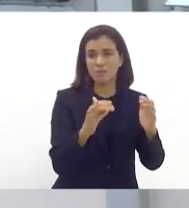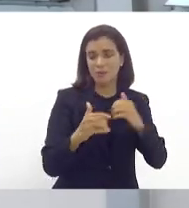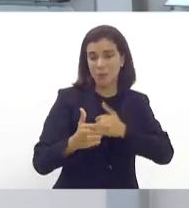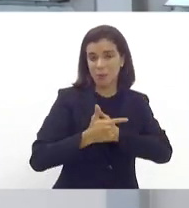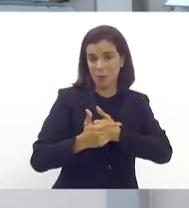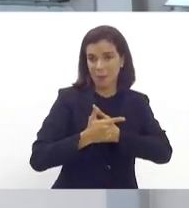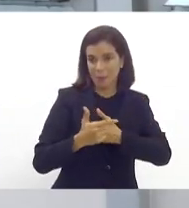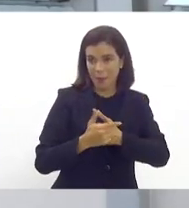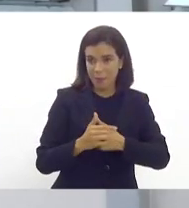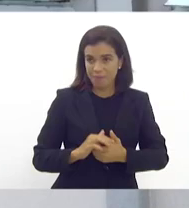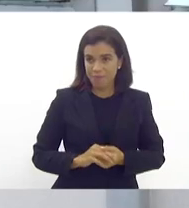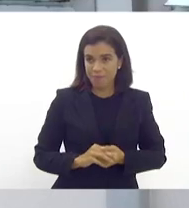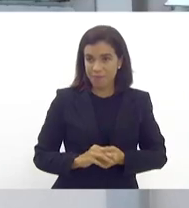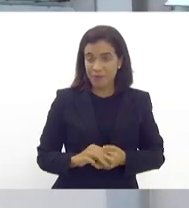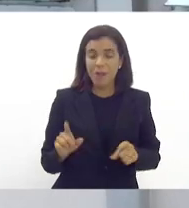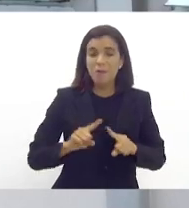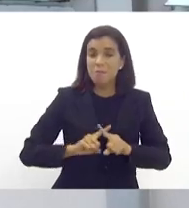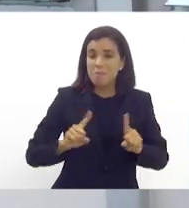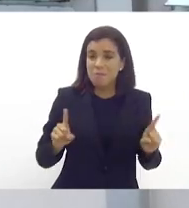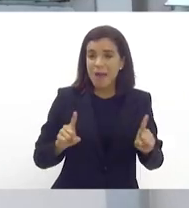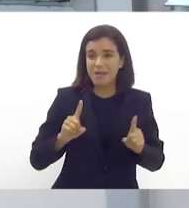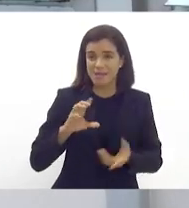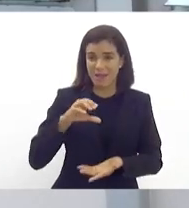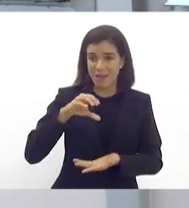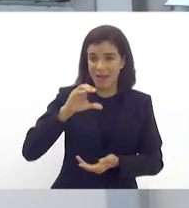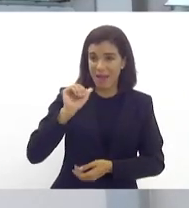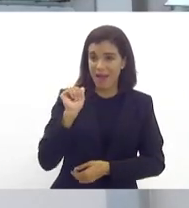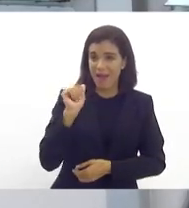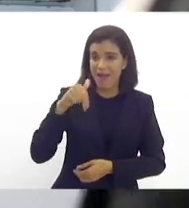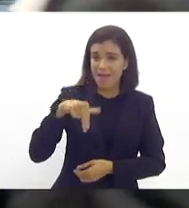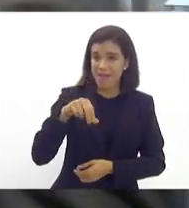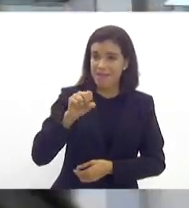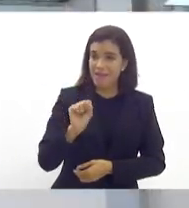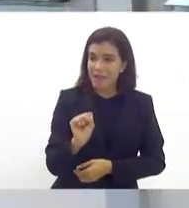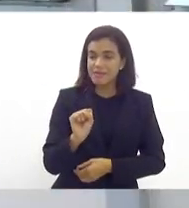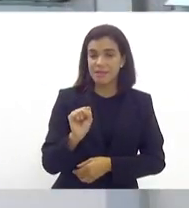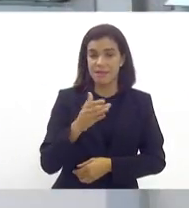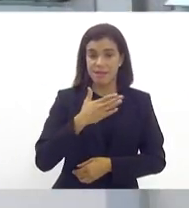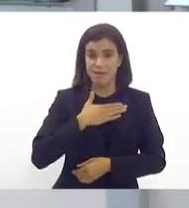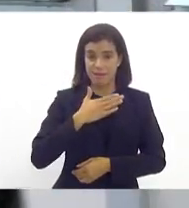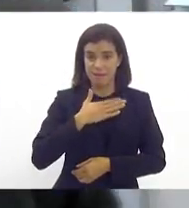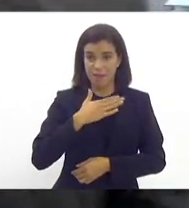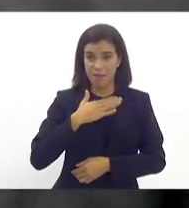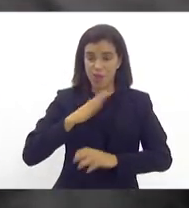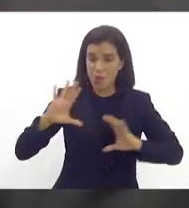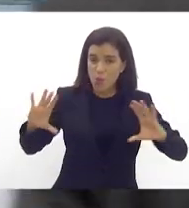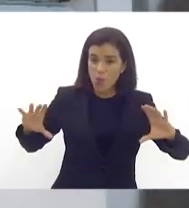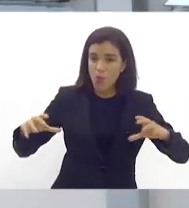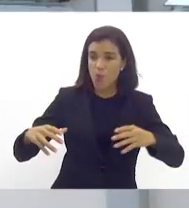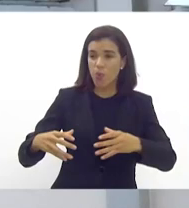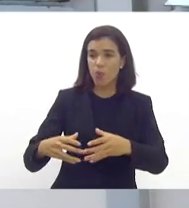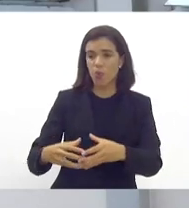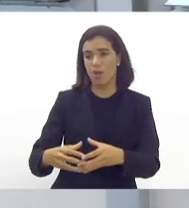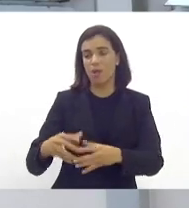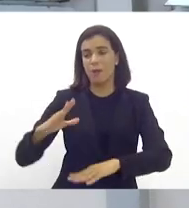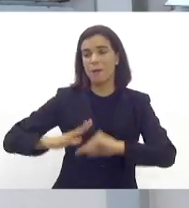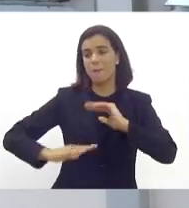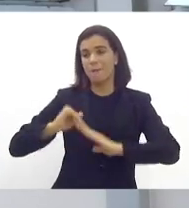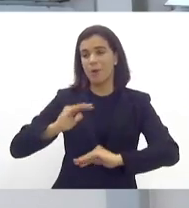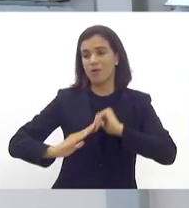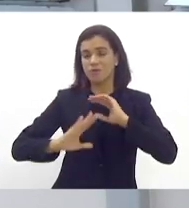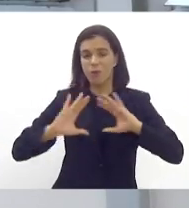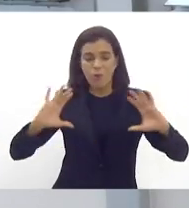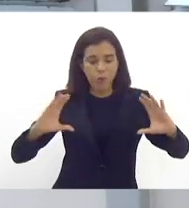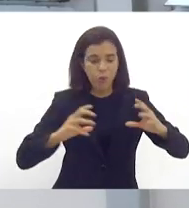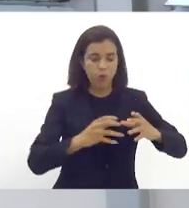papel mas a agência nacional de saúde suplementar Pelo menos eu todo o corpo técnico e